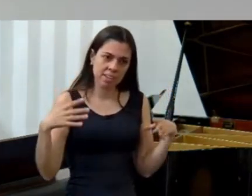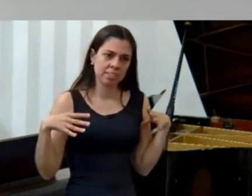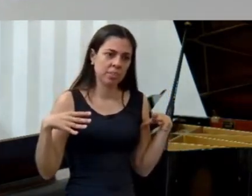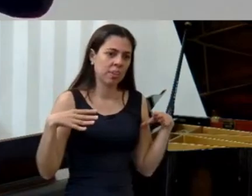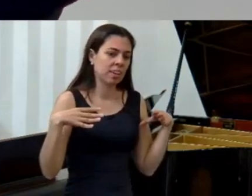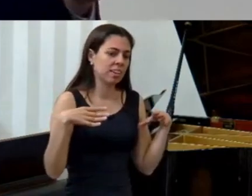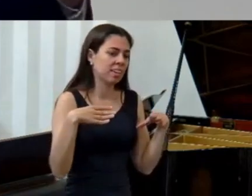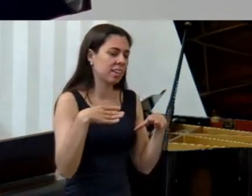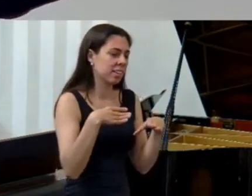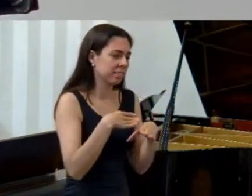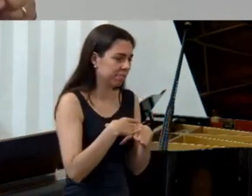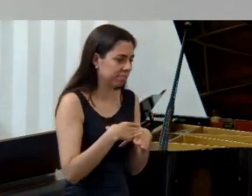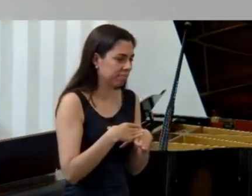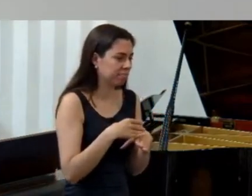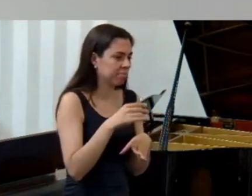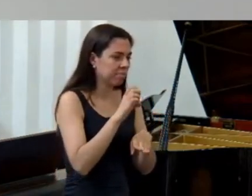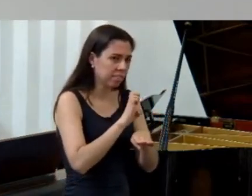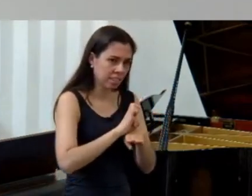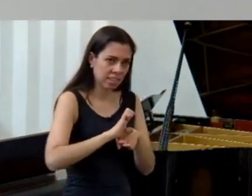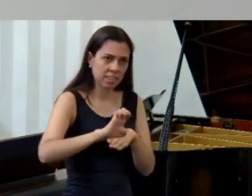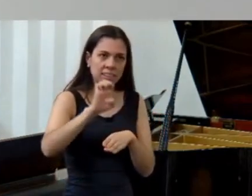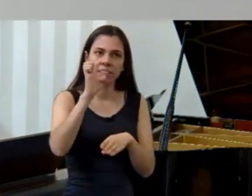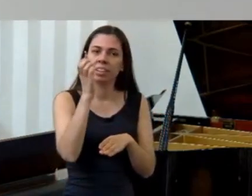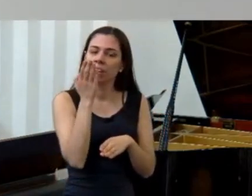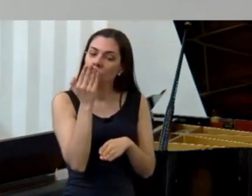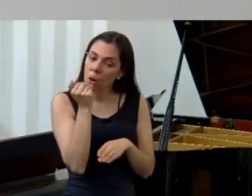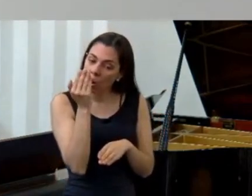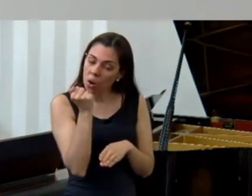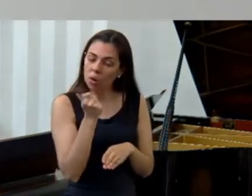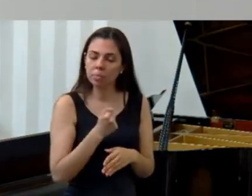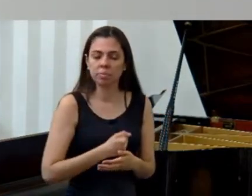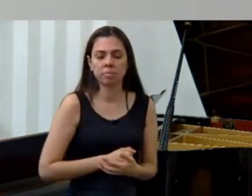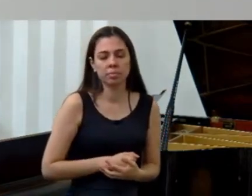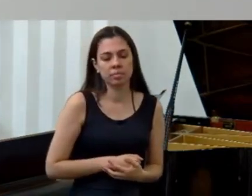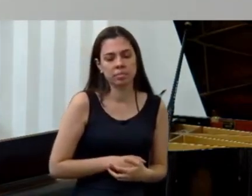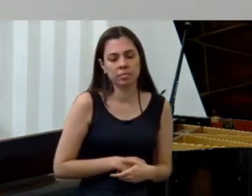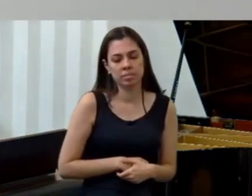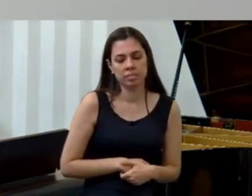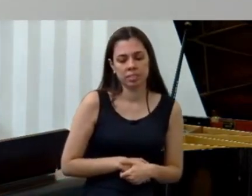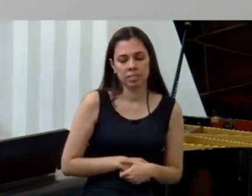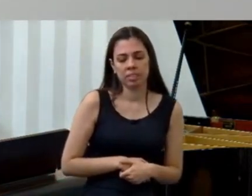Elias. Elias, come. Você precisa comer.